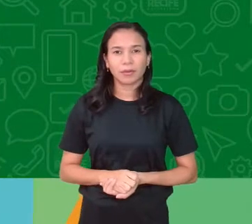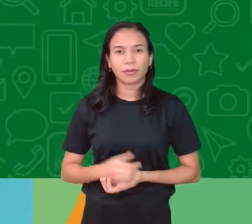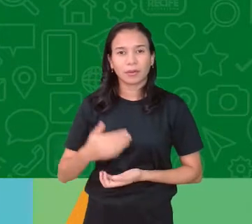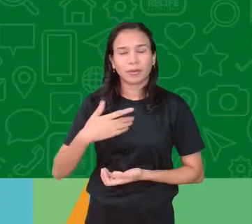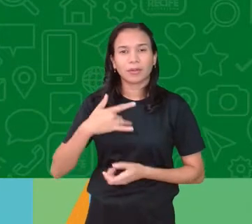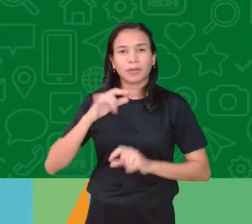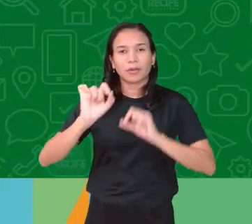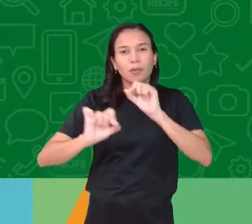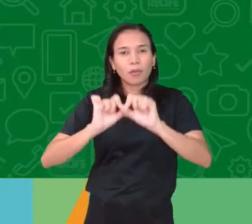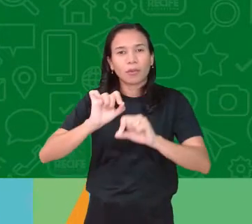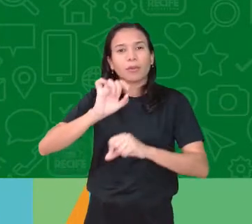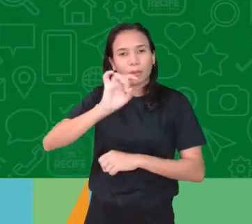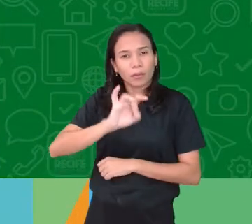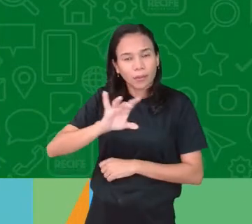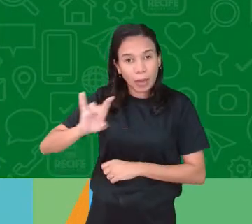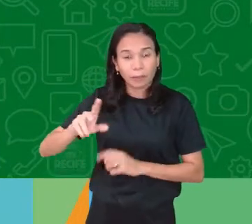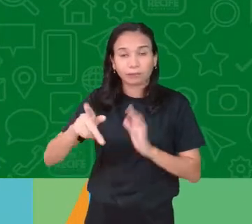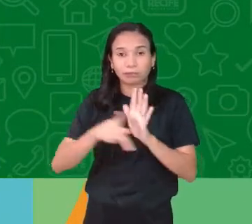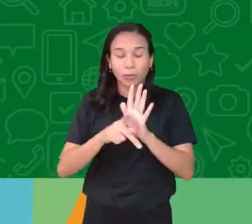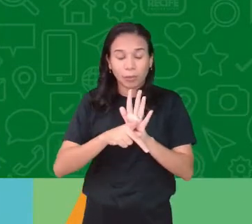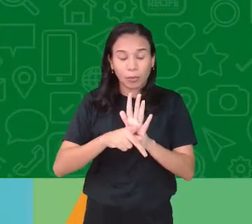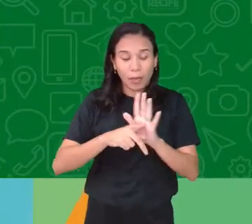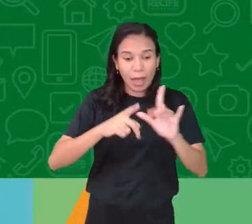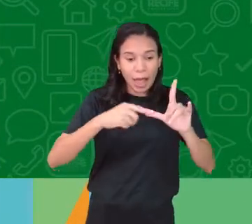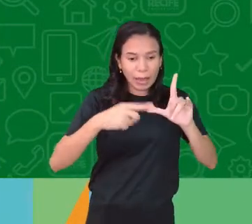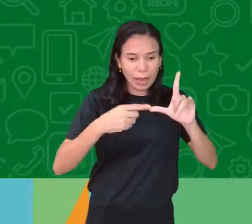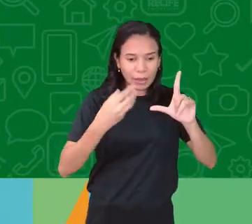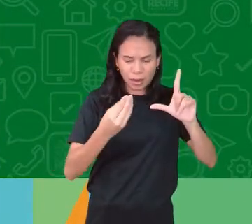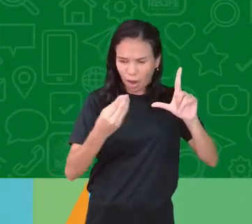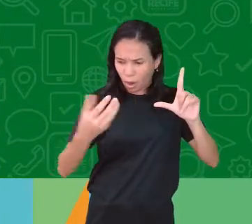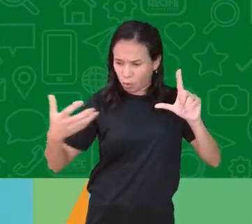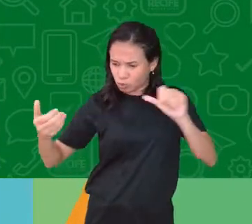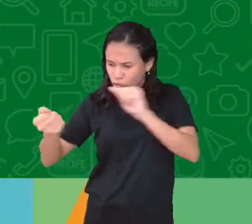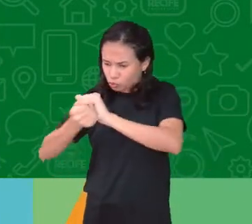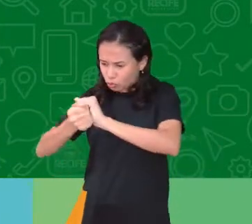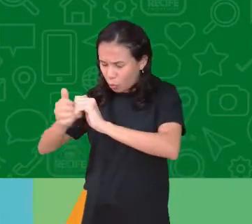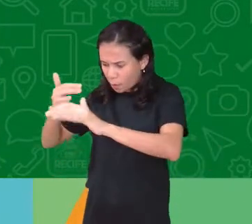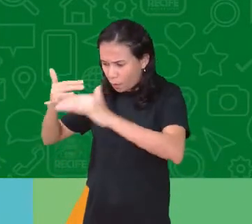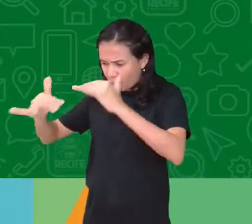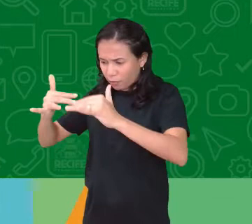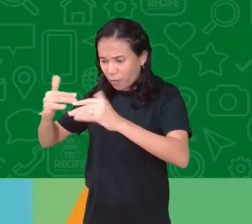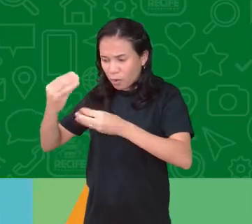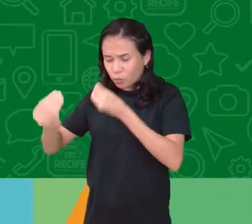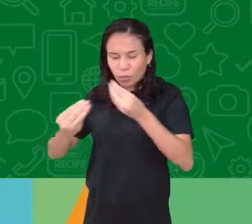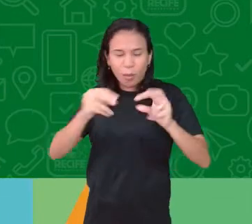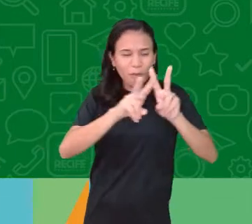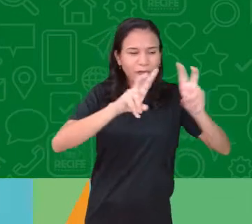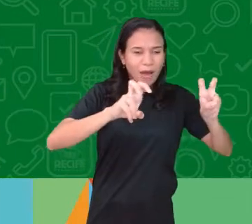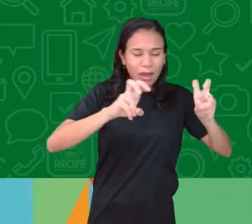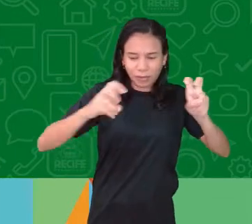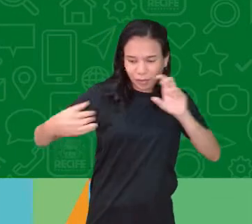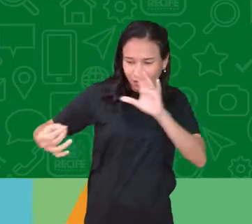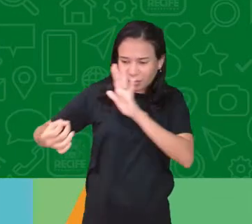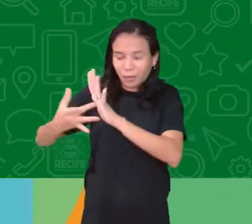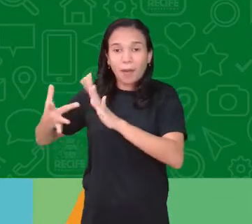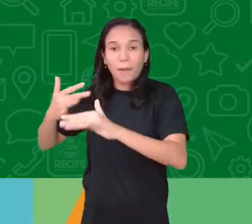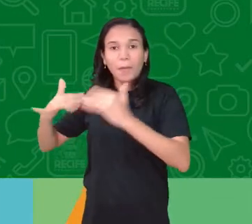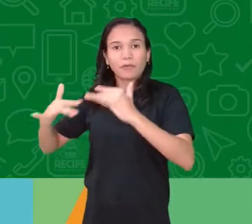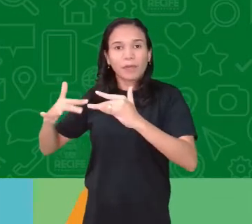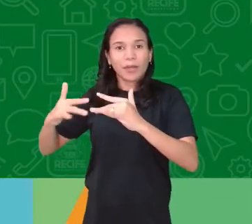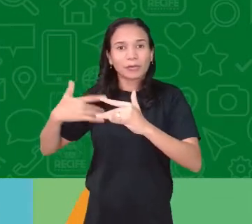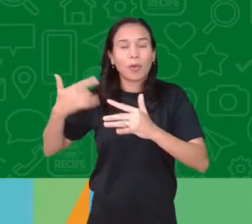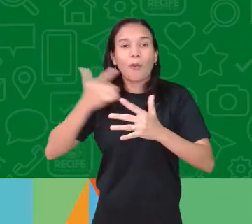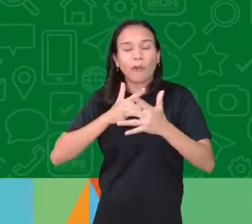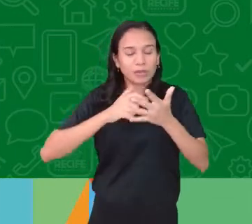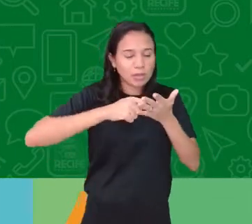que é cada letra, como é que eu faço a junção dessas letras, como é que eu crio uma frase, e aí a partir disso eu consigo escrever um